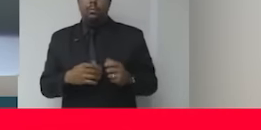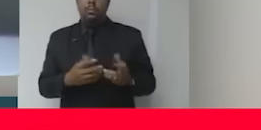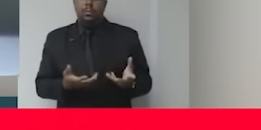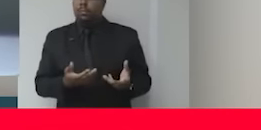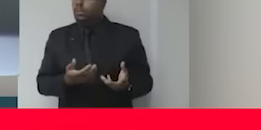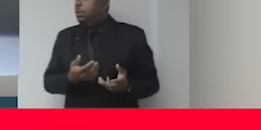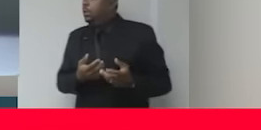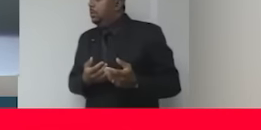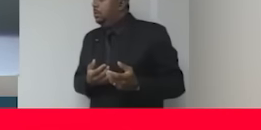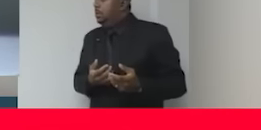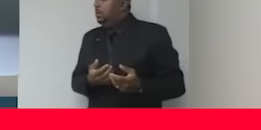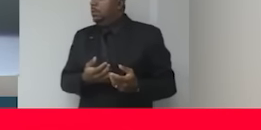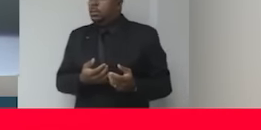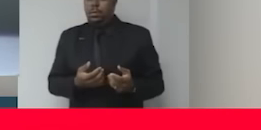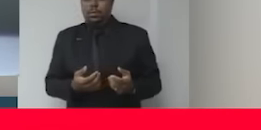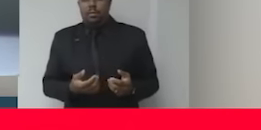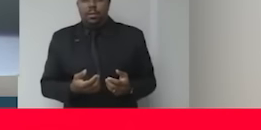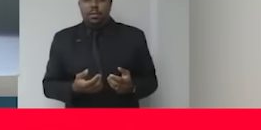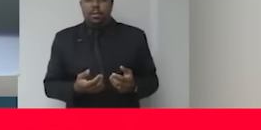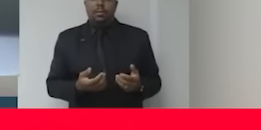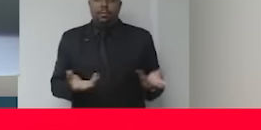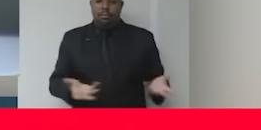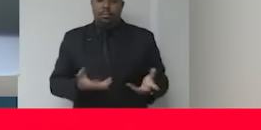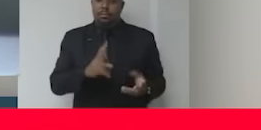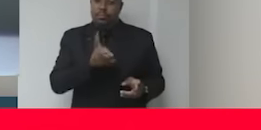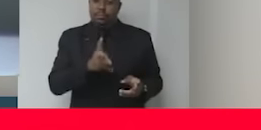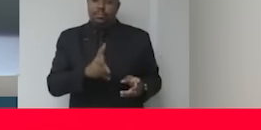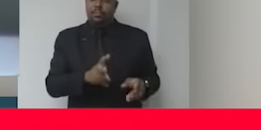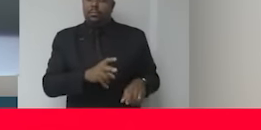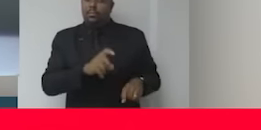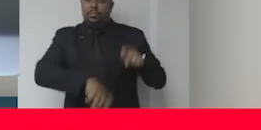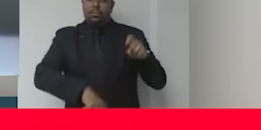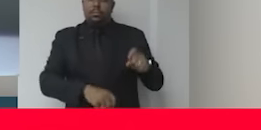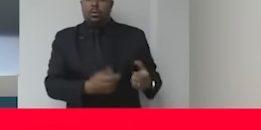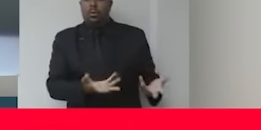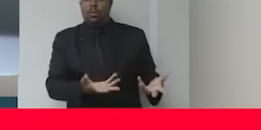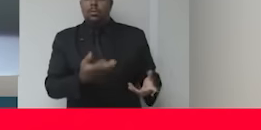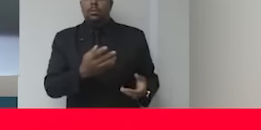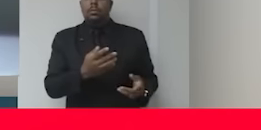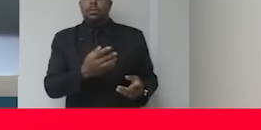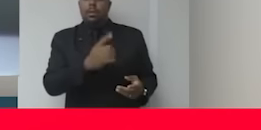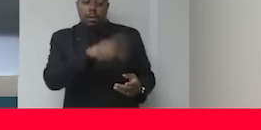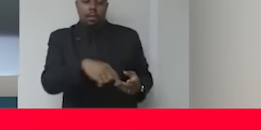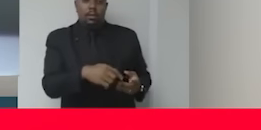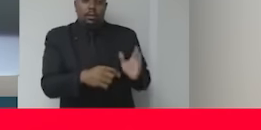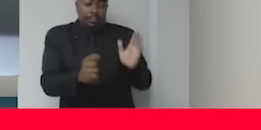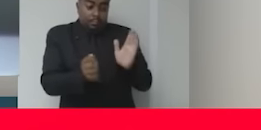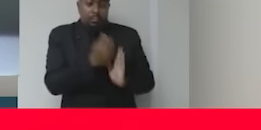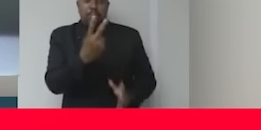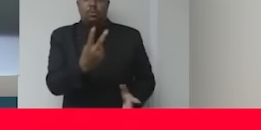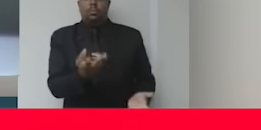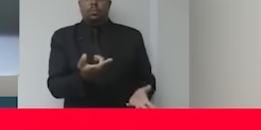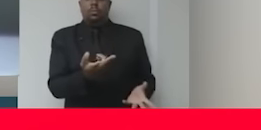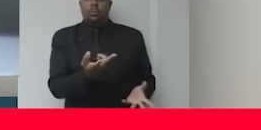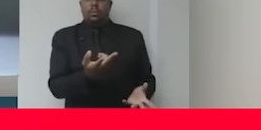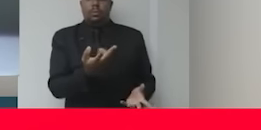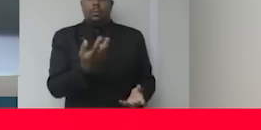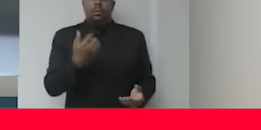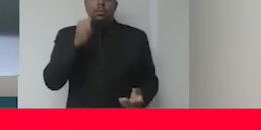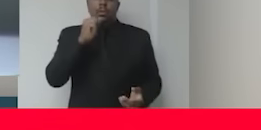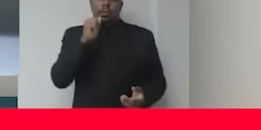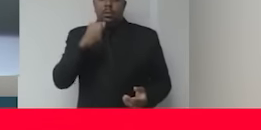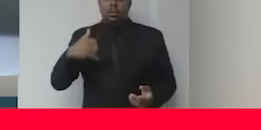veio uma gravidez, que nada mais é do que uma segunda agressão. Uma menina que tinha uma vida inteira pela frente